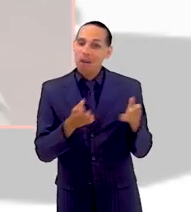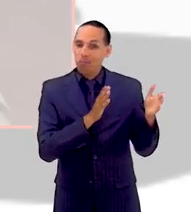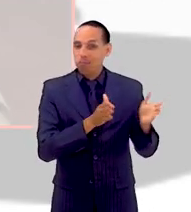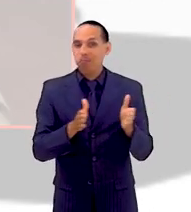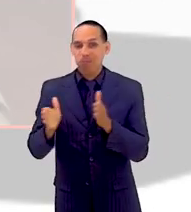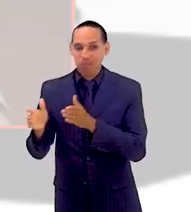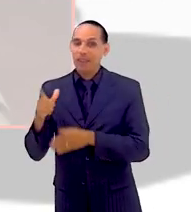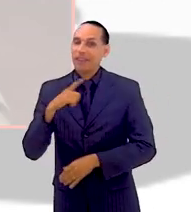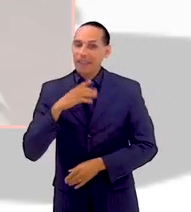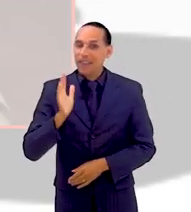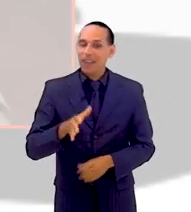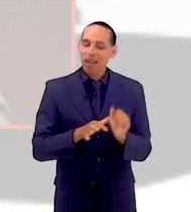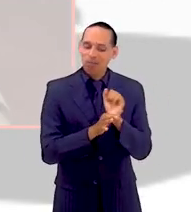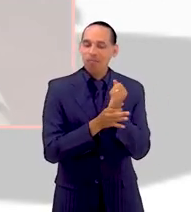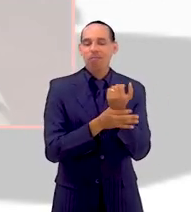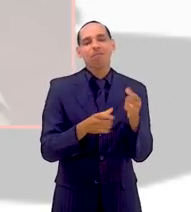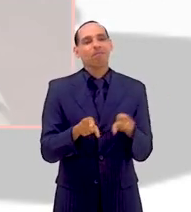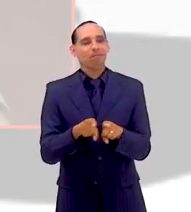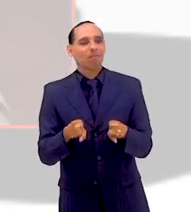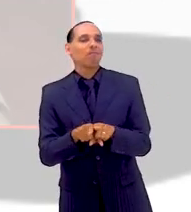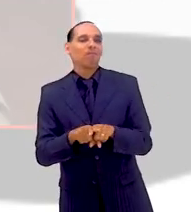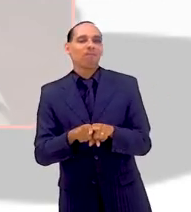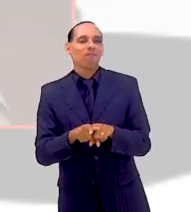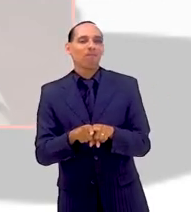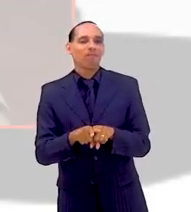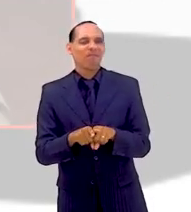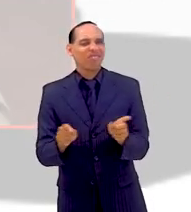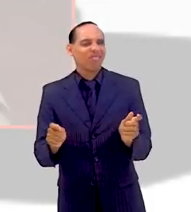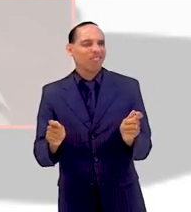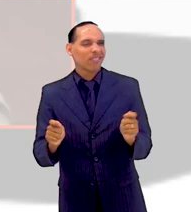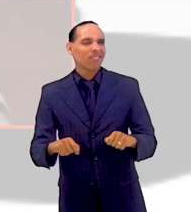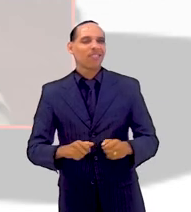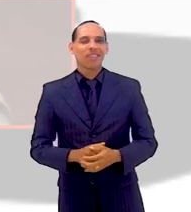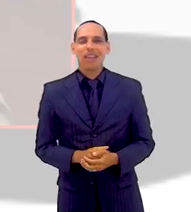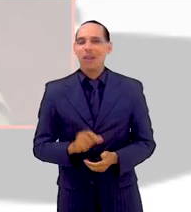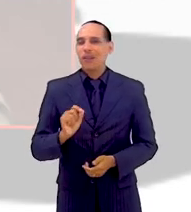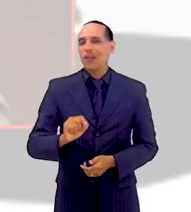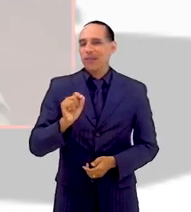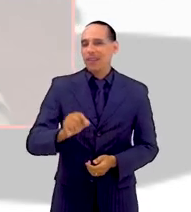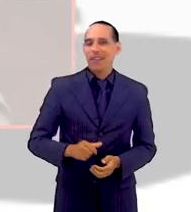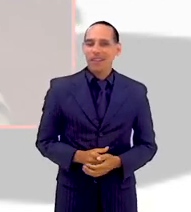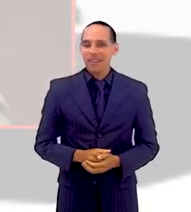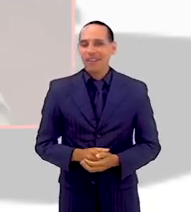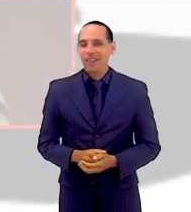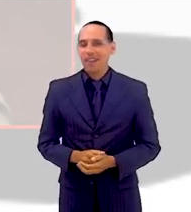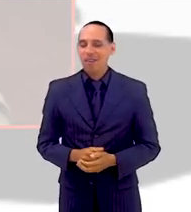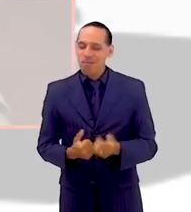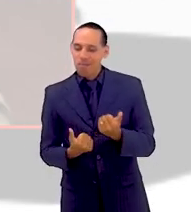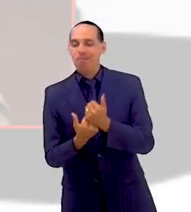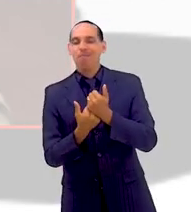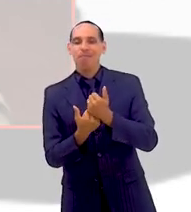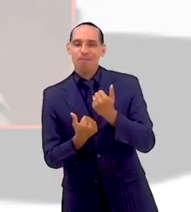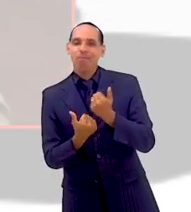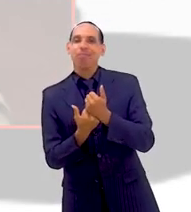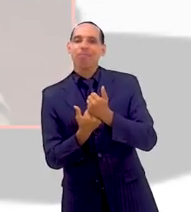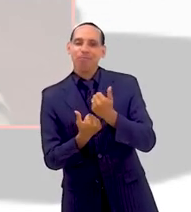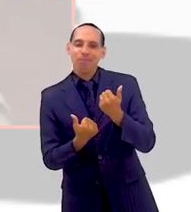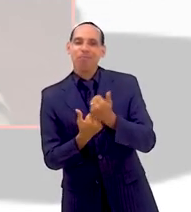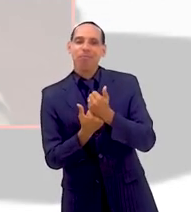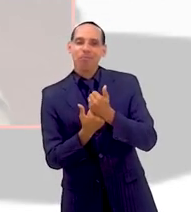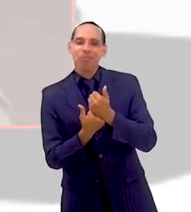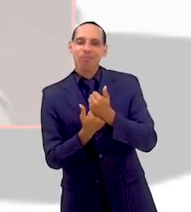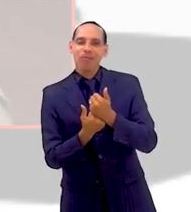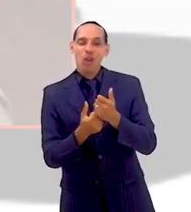isso, seguras, num certo sentido, e acho que podem significar o que essa contribuição foi feita com